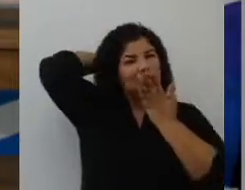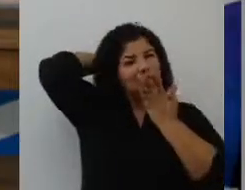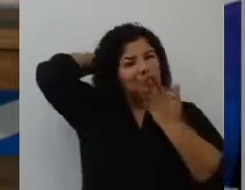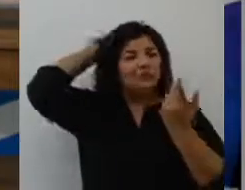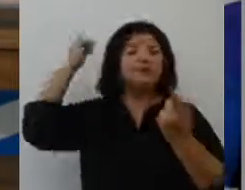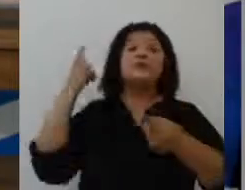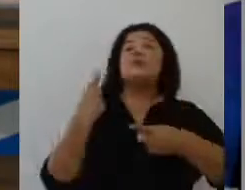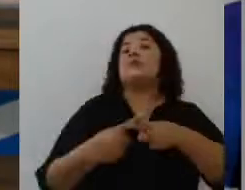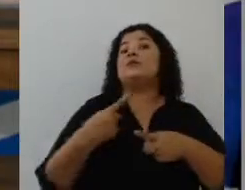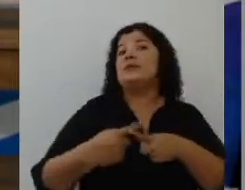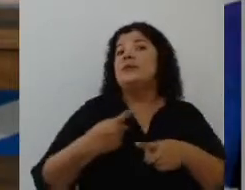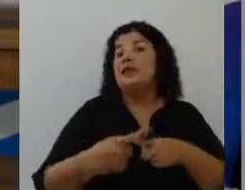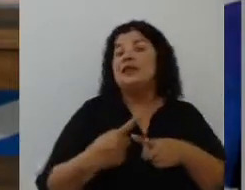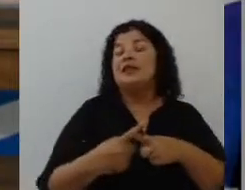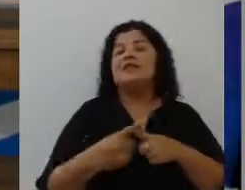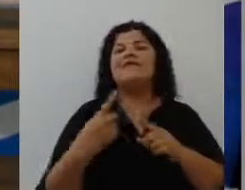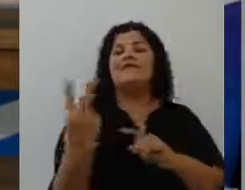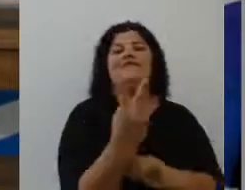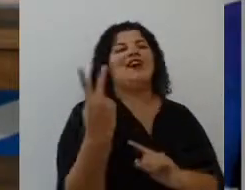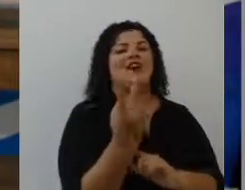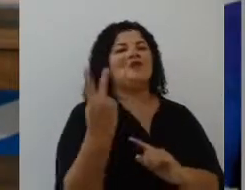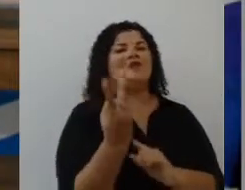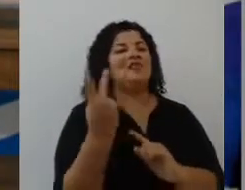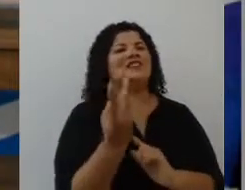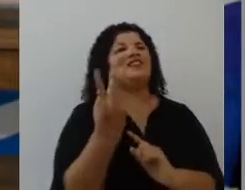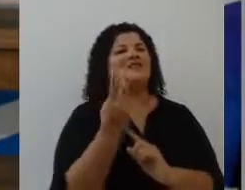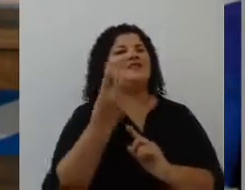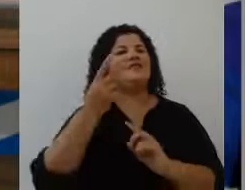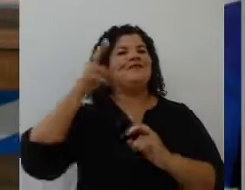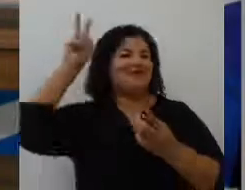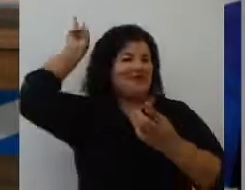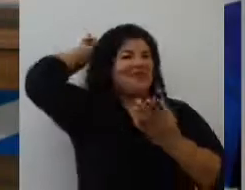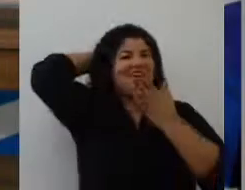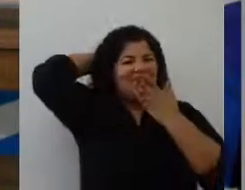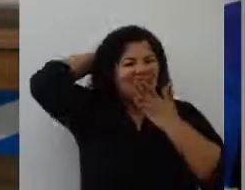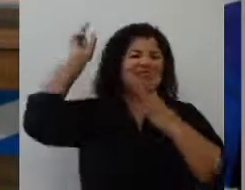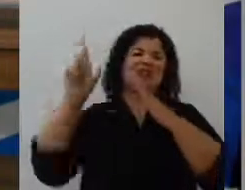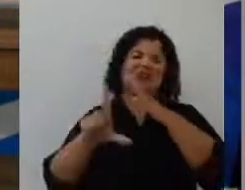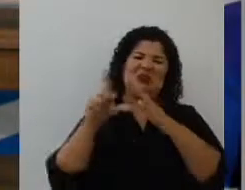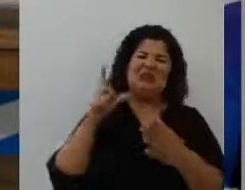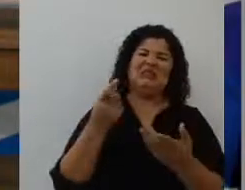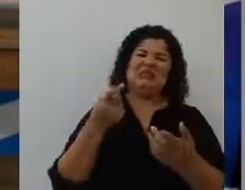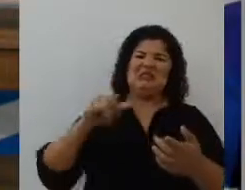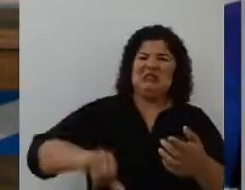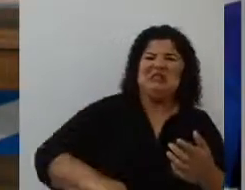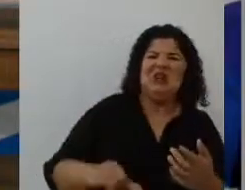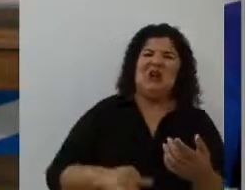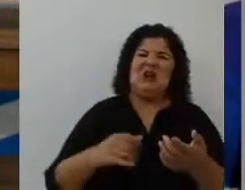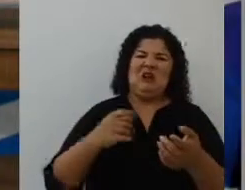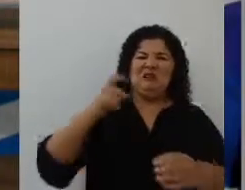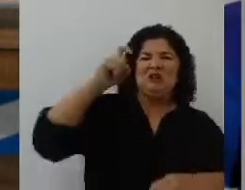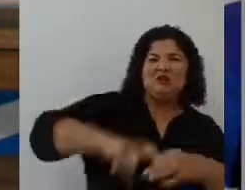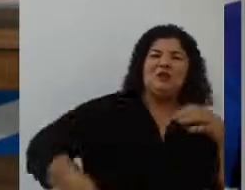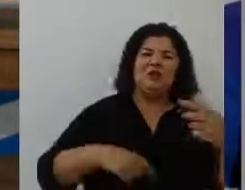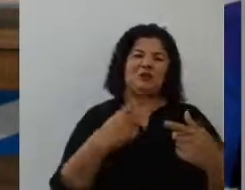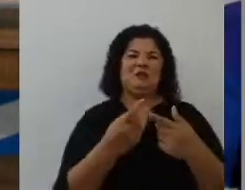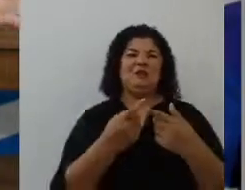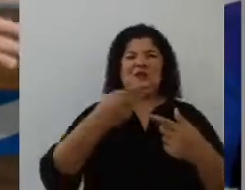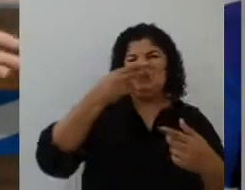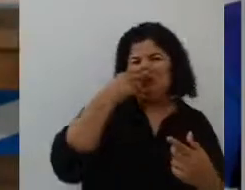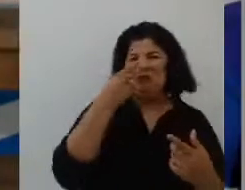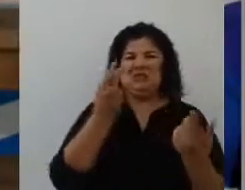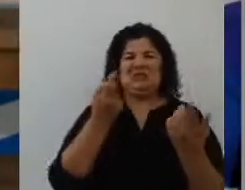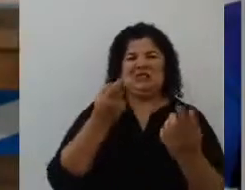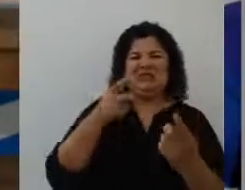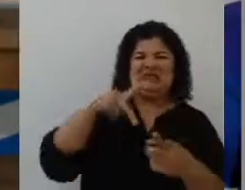encontraram de valorizar o índio, né, que havia sido explorado, estuprado, catequizado, etc, etc, no